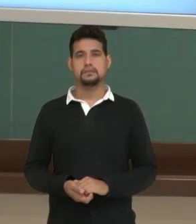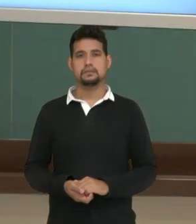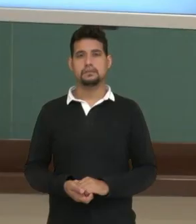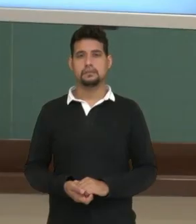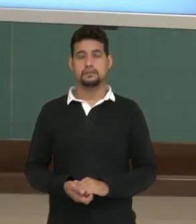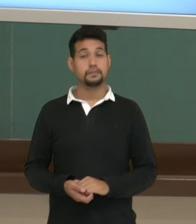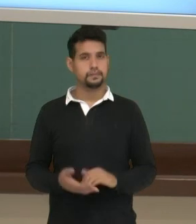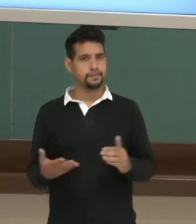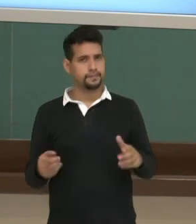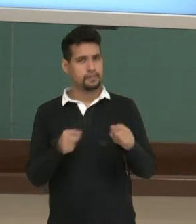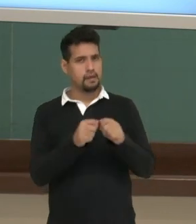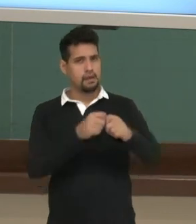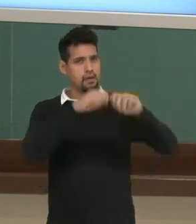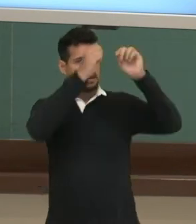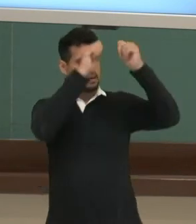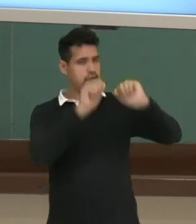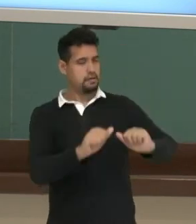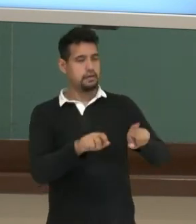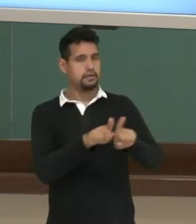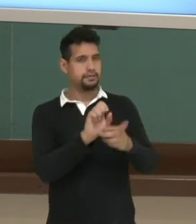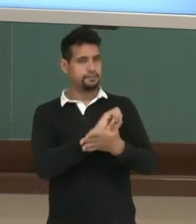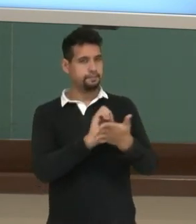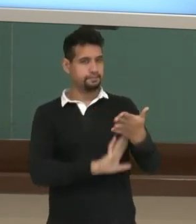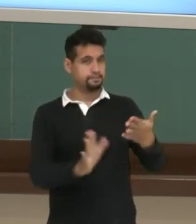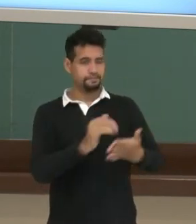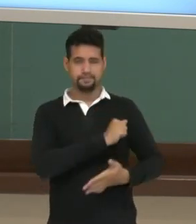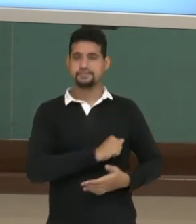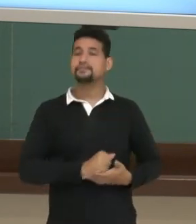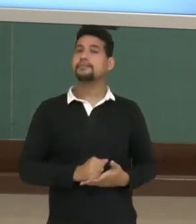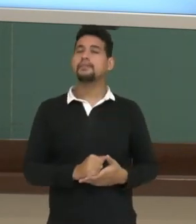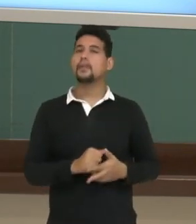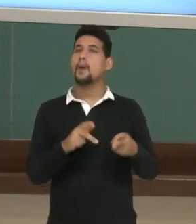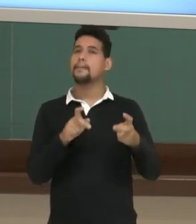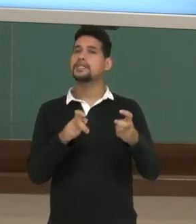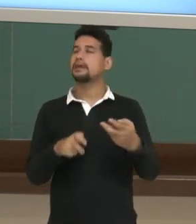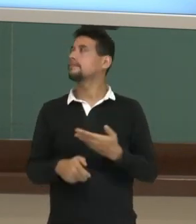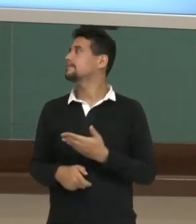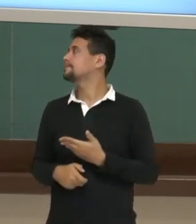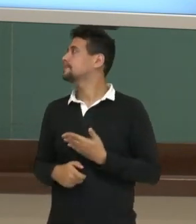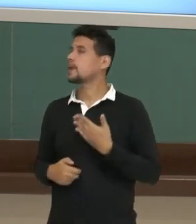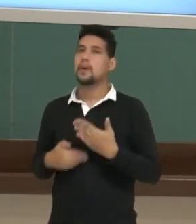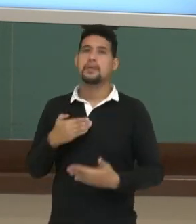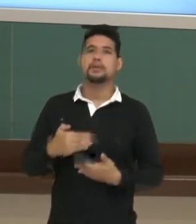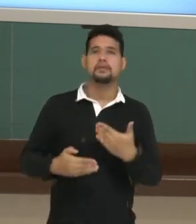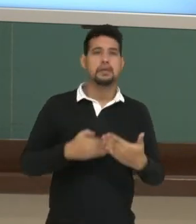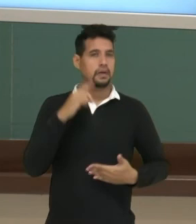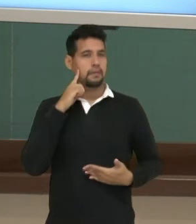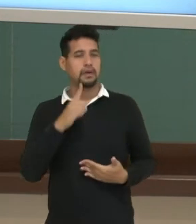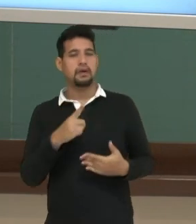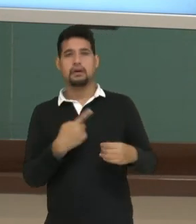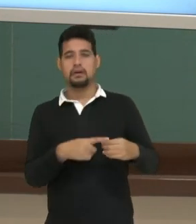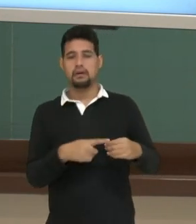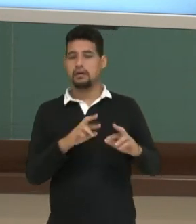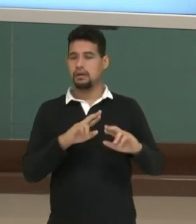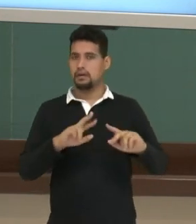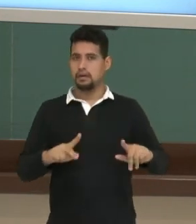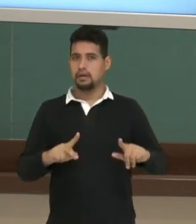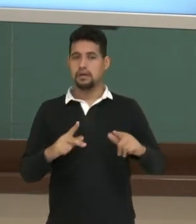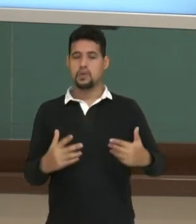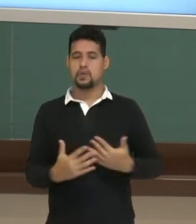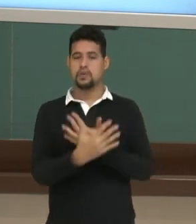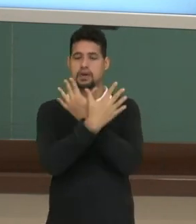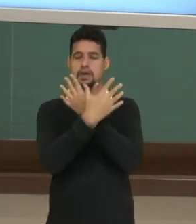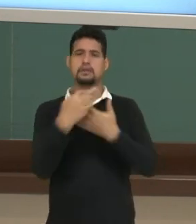Vamos fazer então a correção dessa atividade? Então veja, o processo de dominação da civilização inca